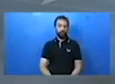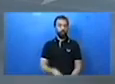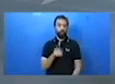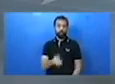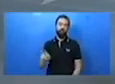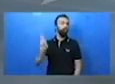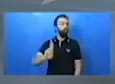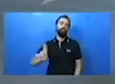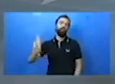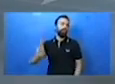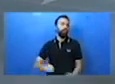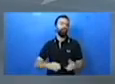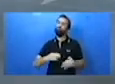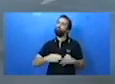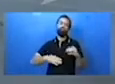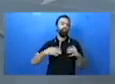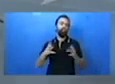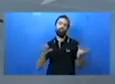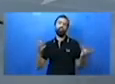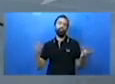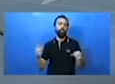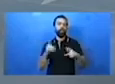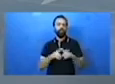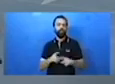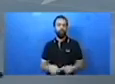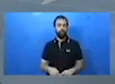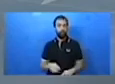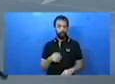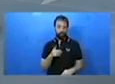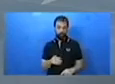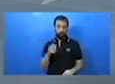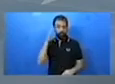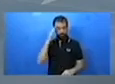matemática. Quem já domina a tabuada vai entender fração assim, ó.